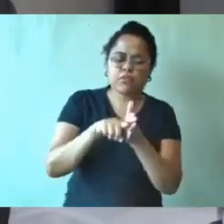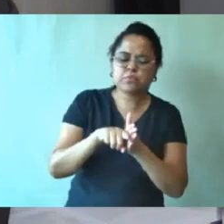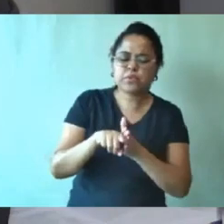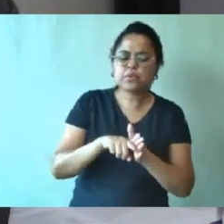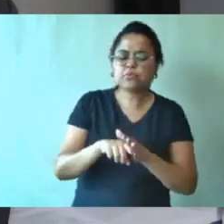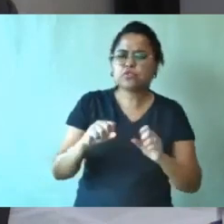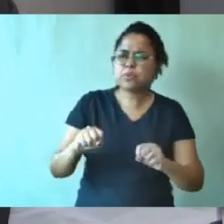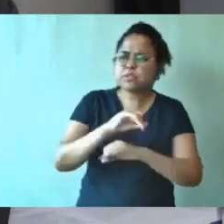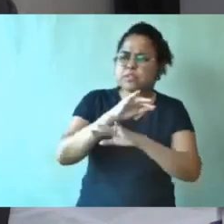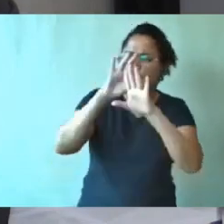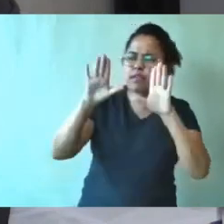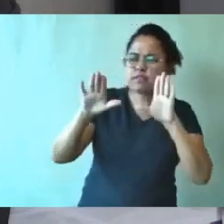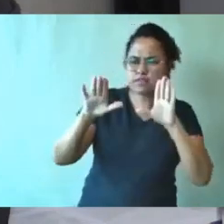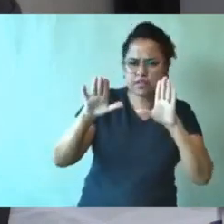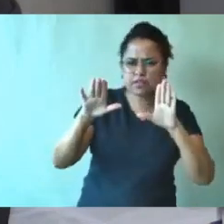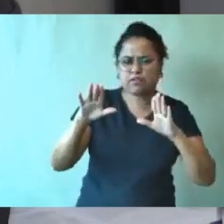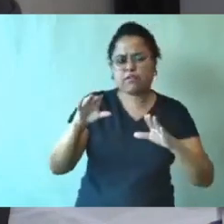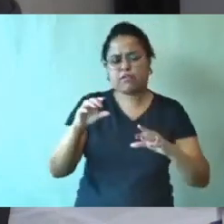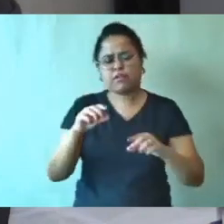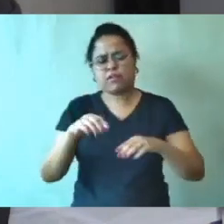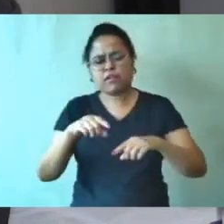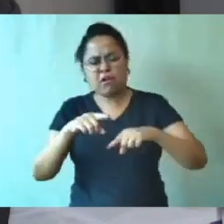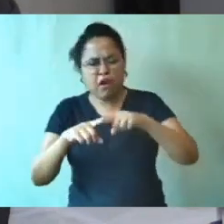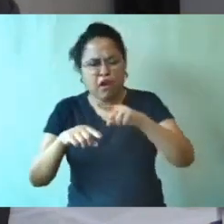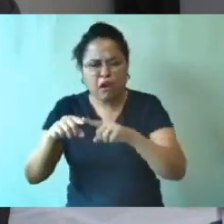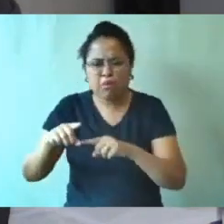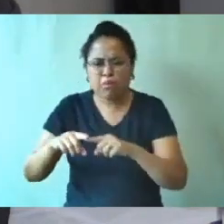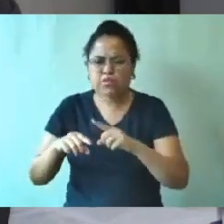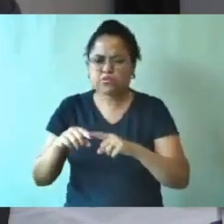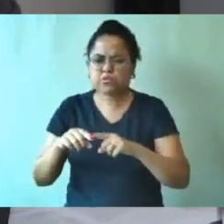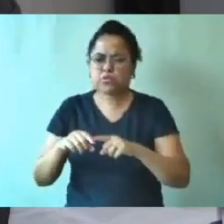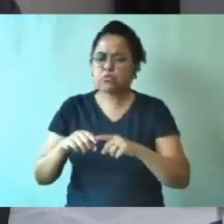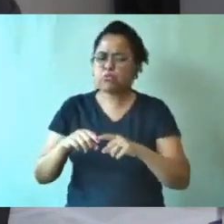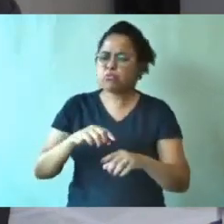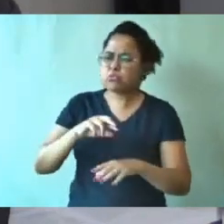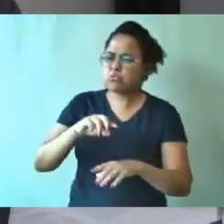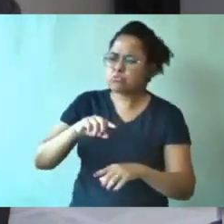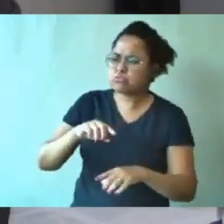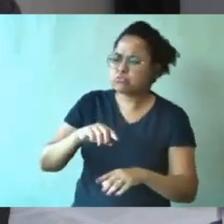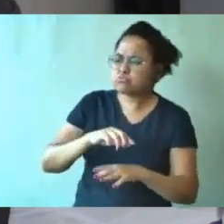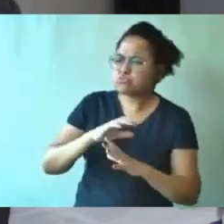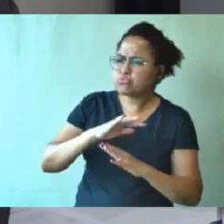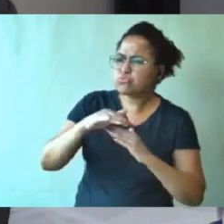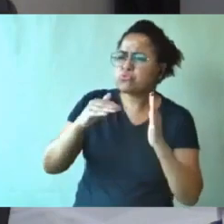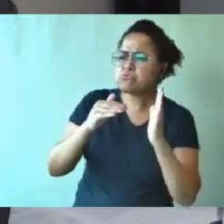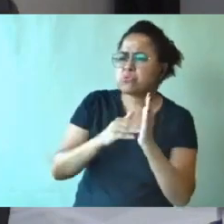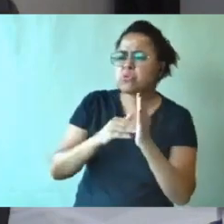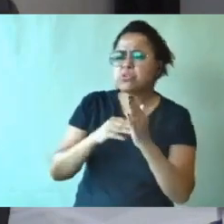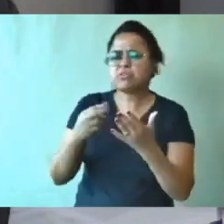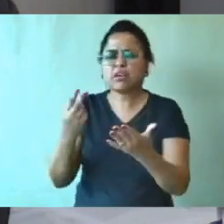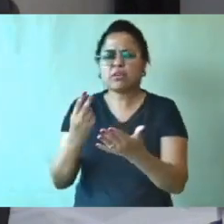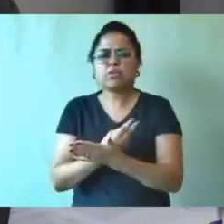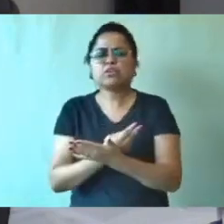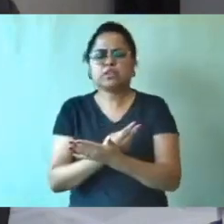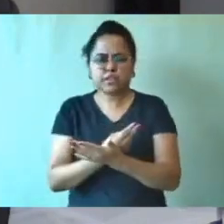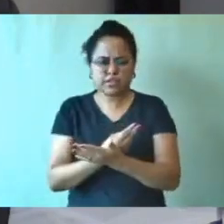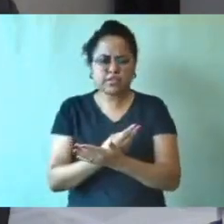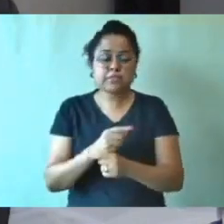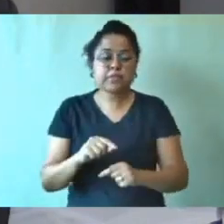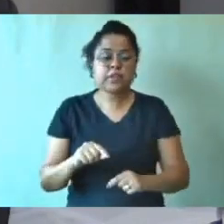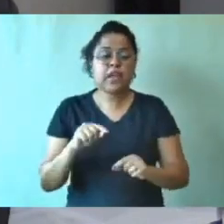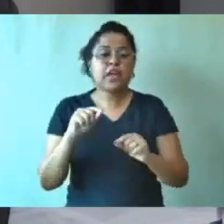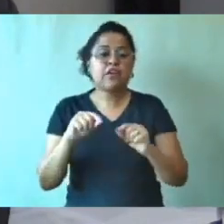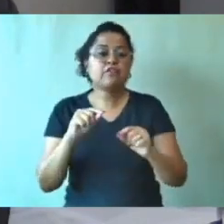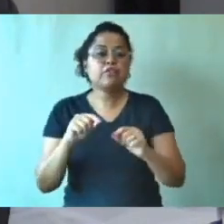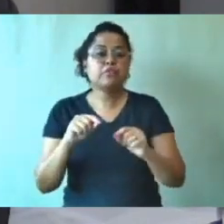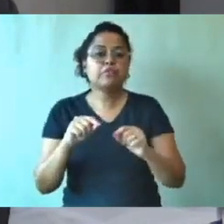Até porque tudo isso que a gente vivencia em Belo Horizonte hoje é fruto do contrato que foi